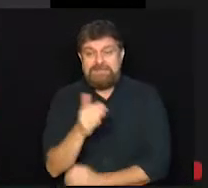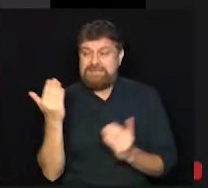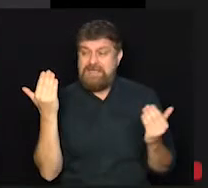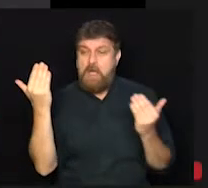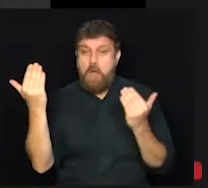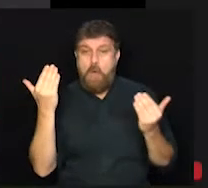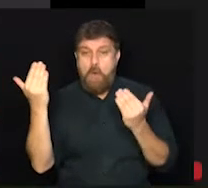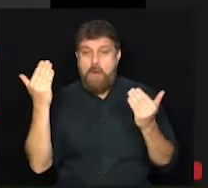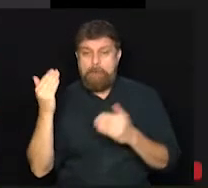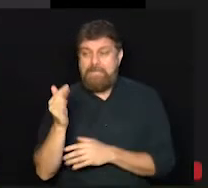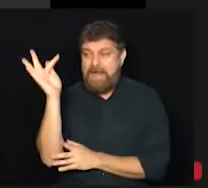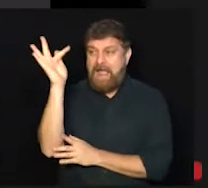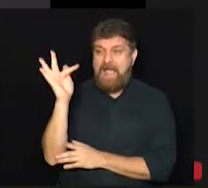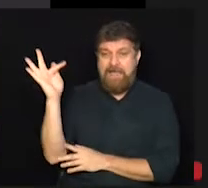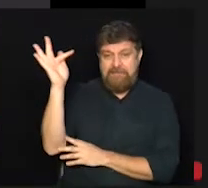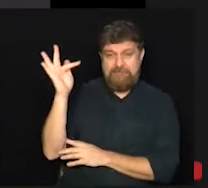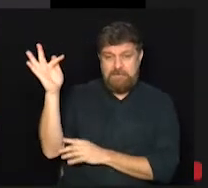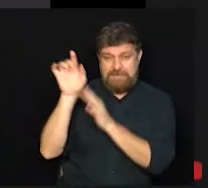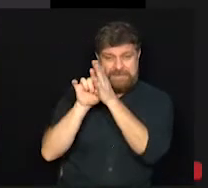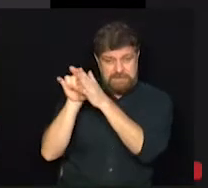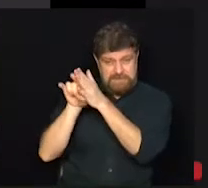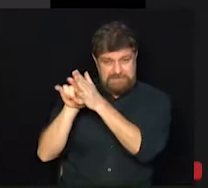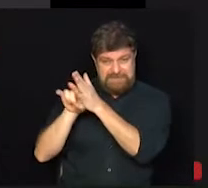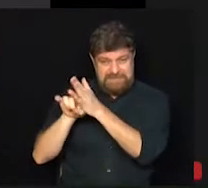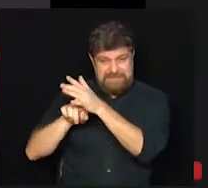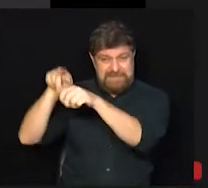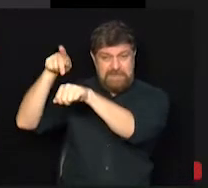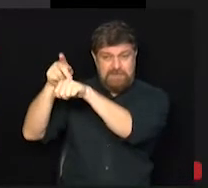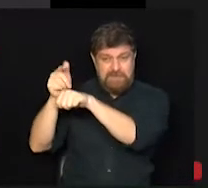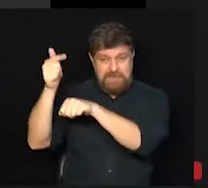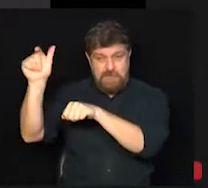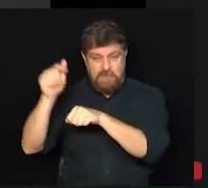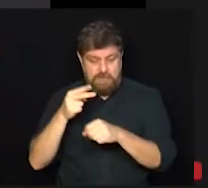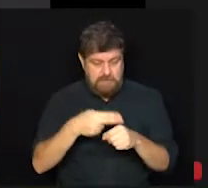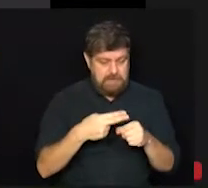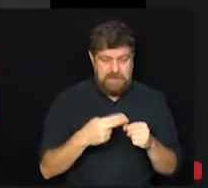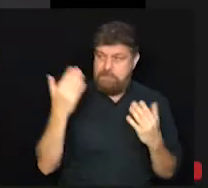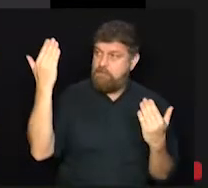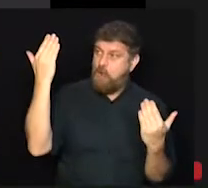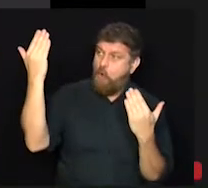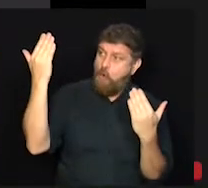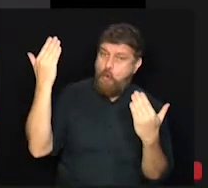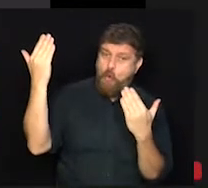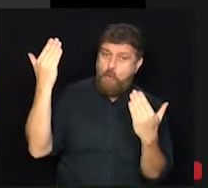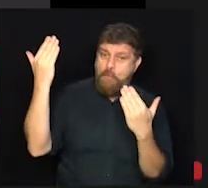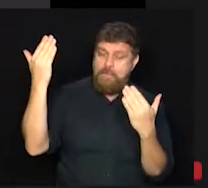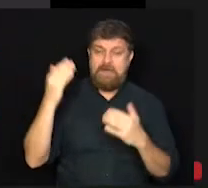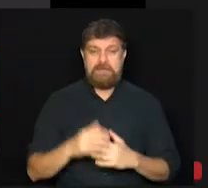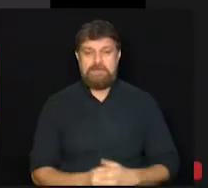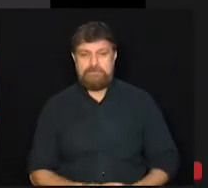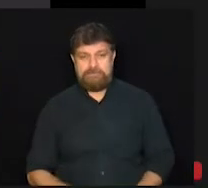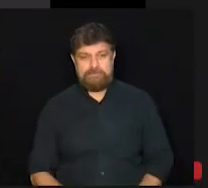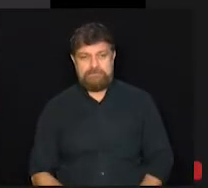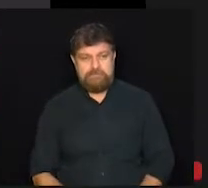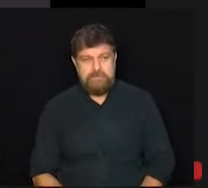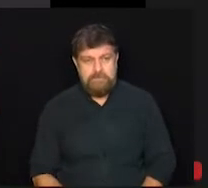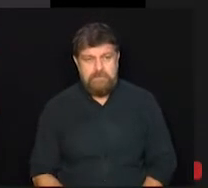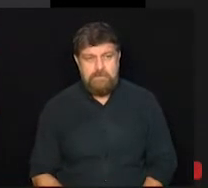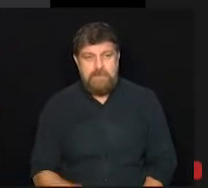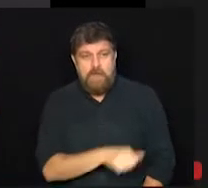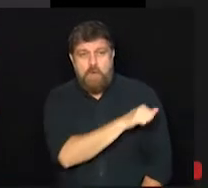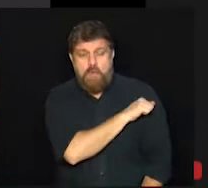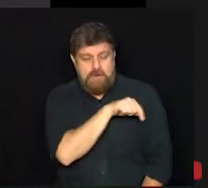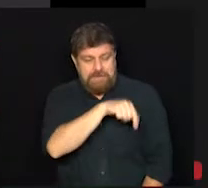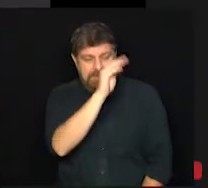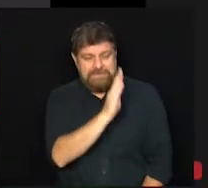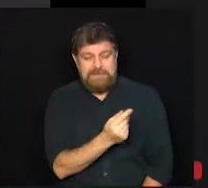para universidades de pesquisa no exterior, comparado, né, com o que podemos no exterior, e é